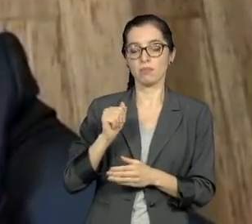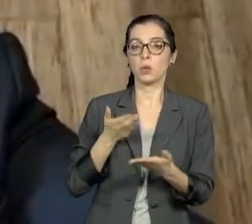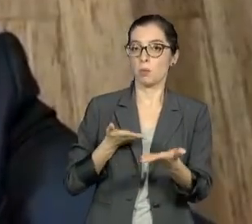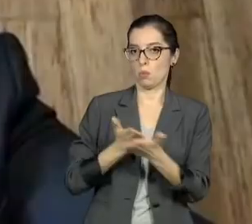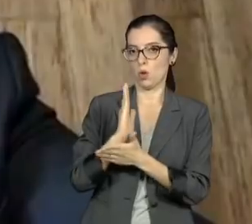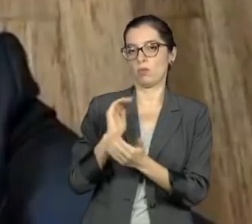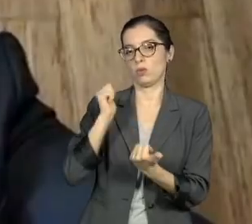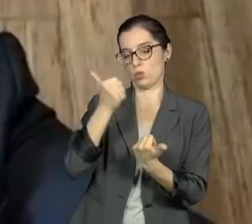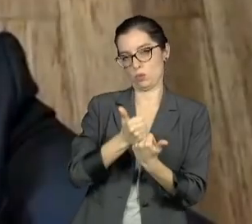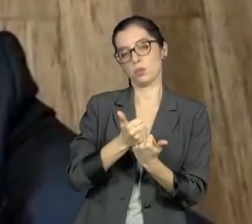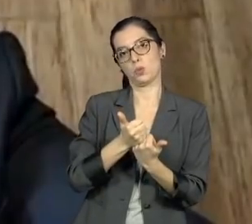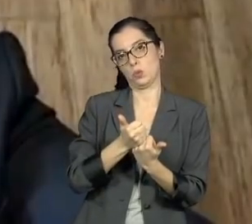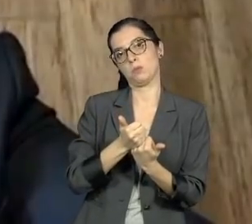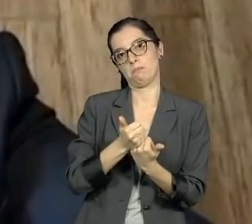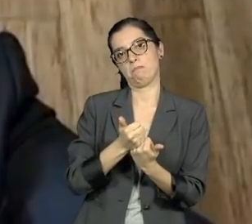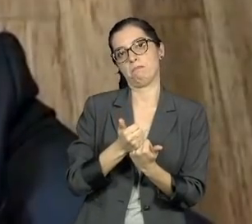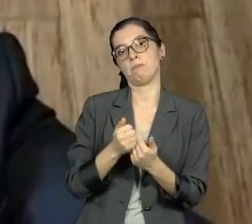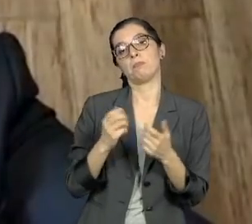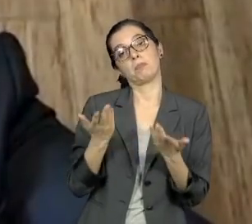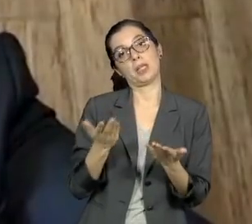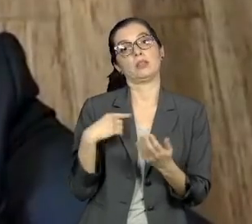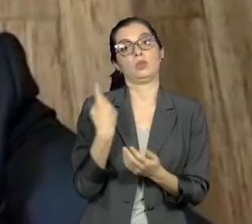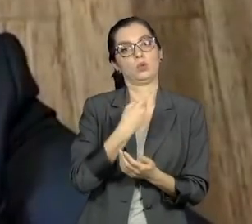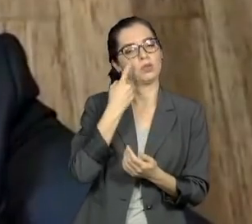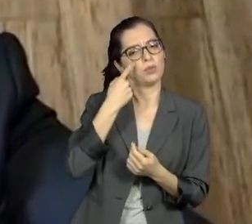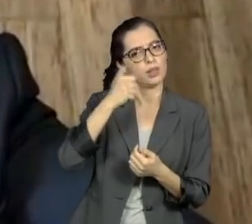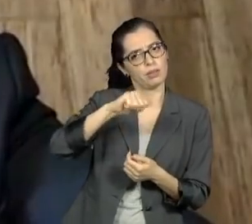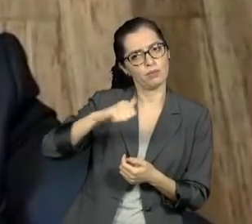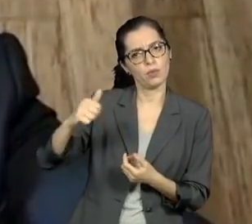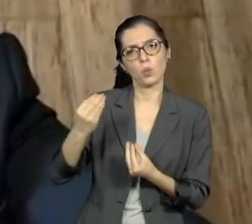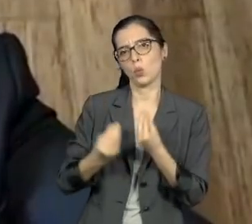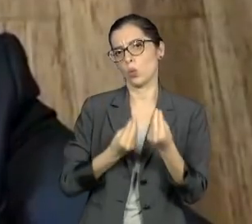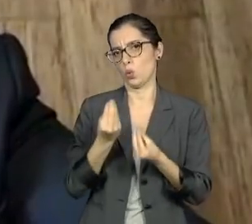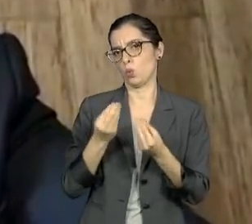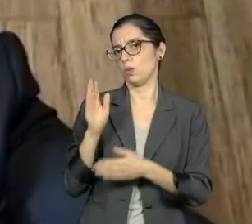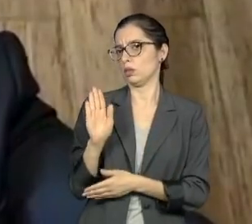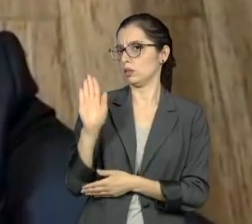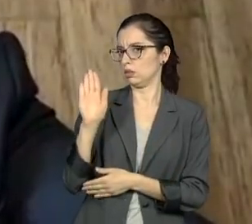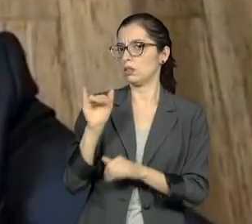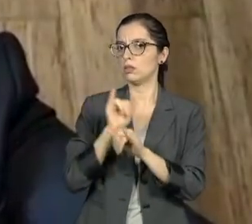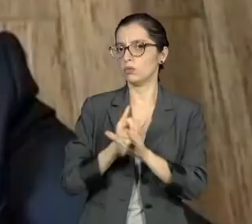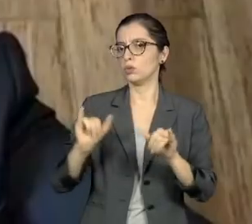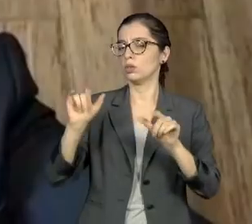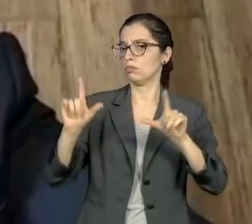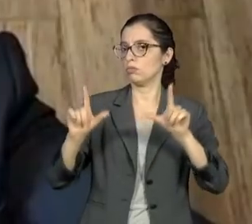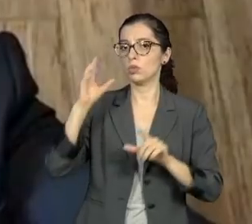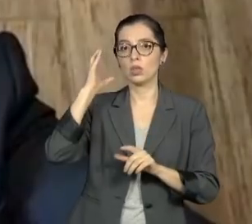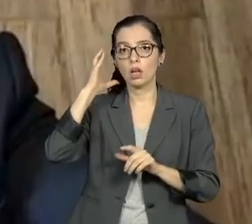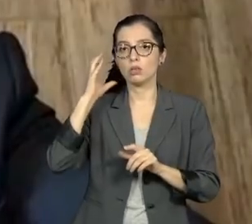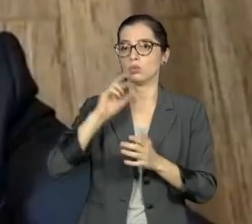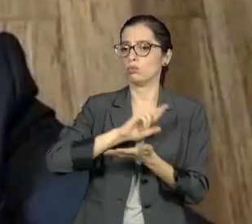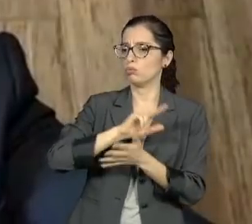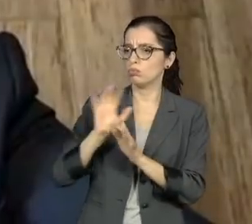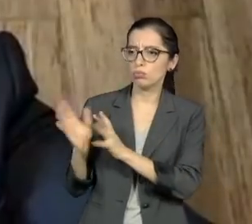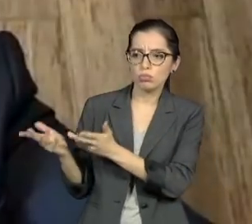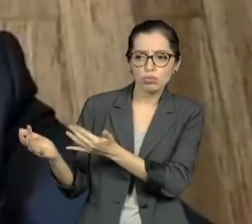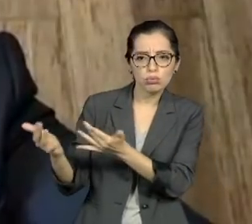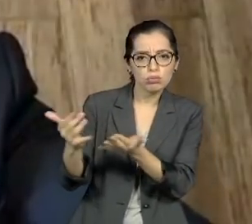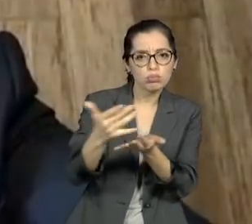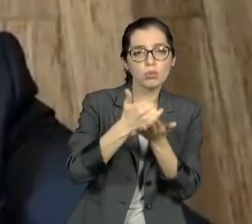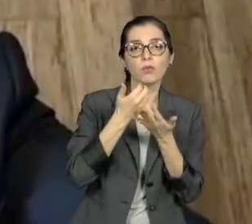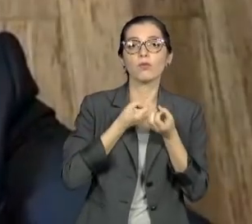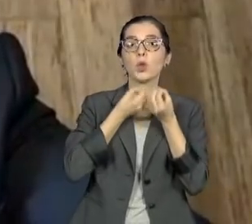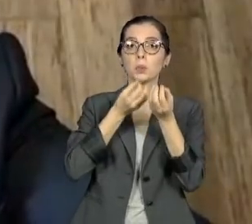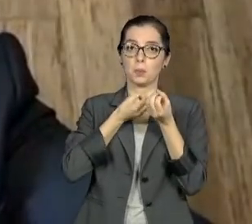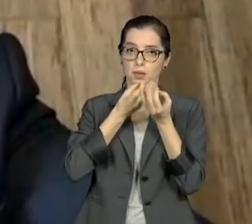eles têm verbalizado isso tanto na campanha de TV, de rádio, do digital, como nos comícios, que eles não vão aceitar os votos pelo